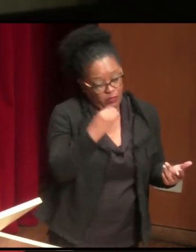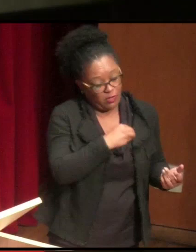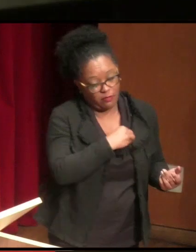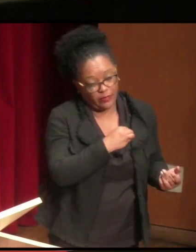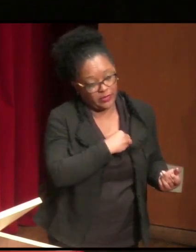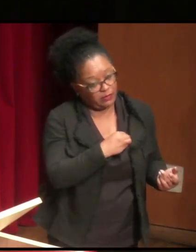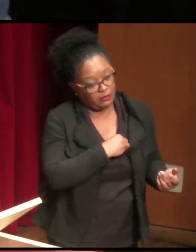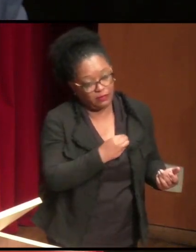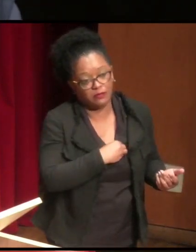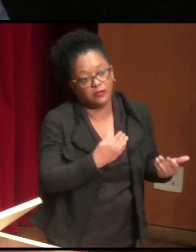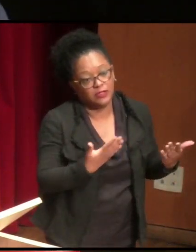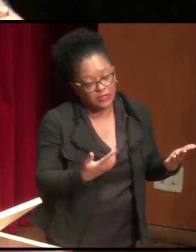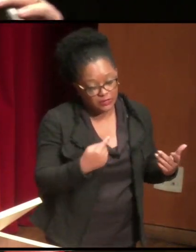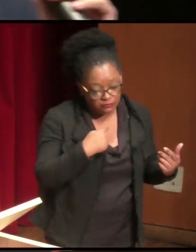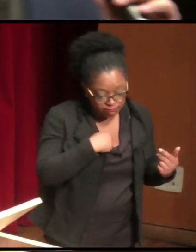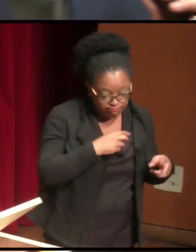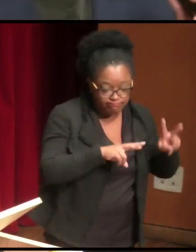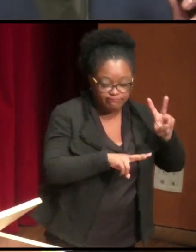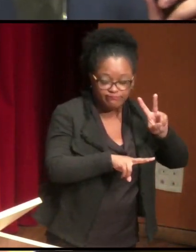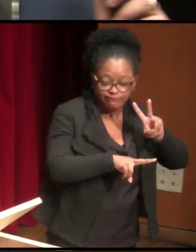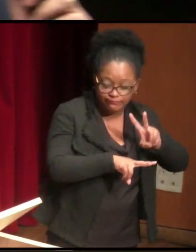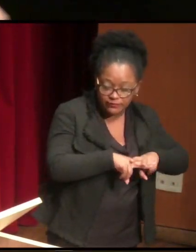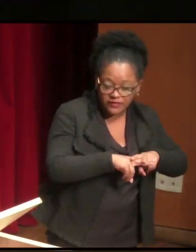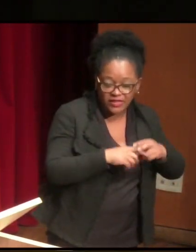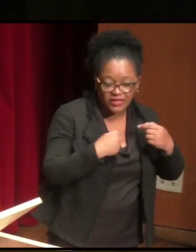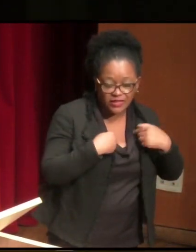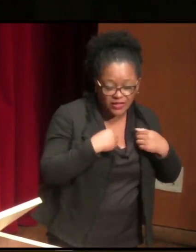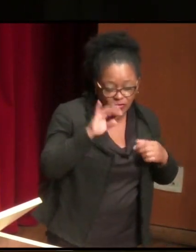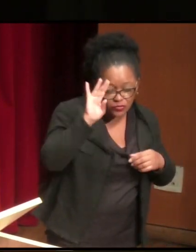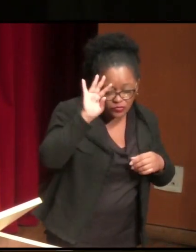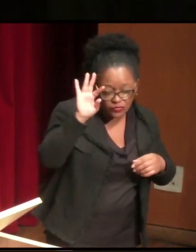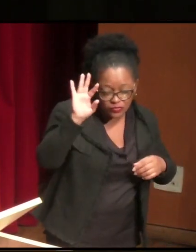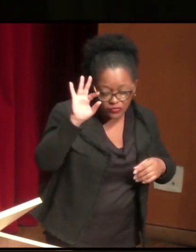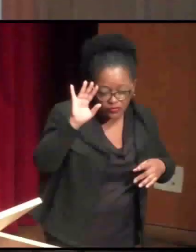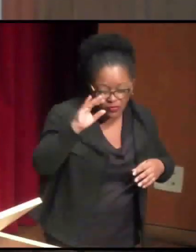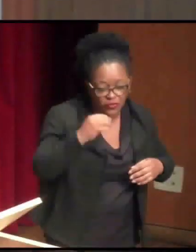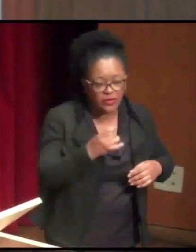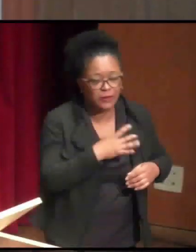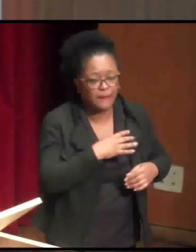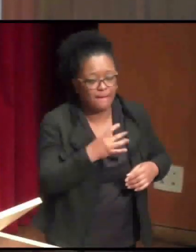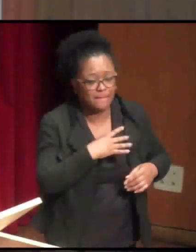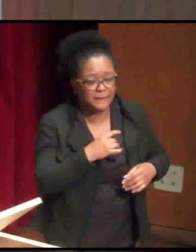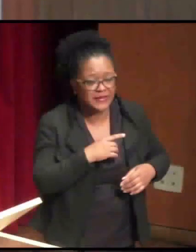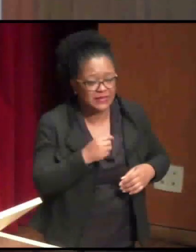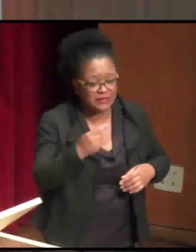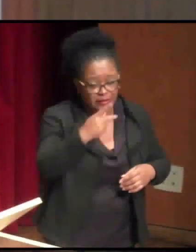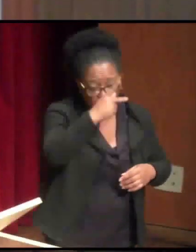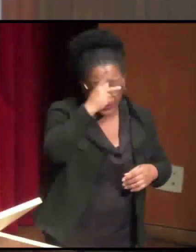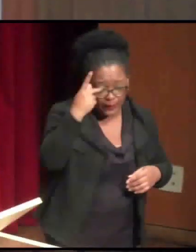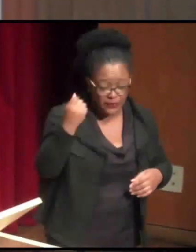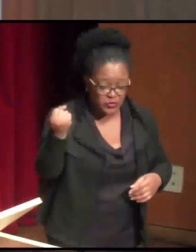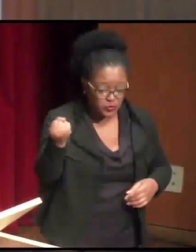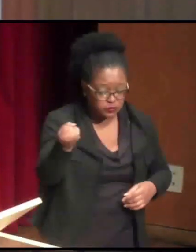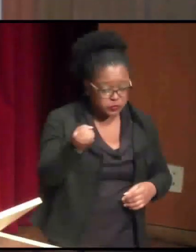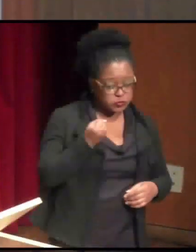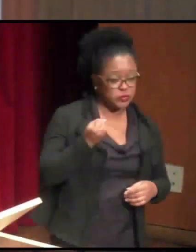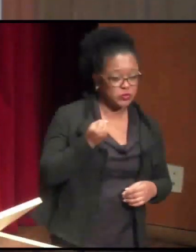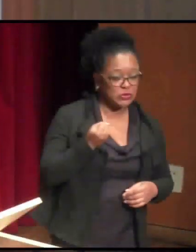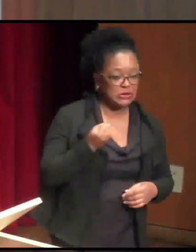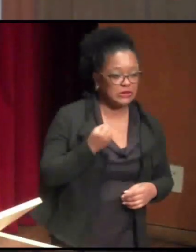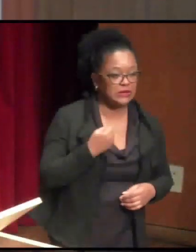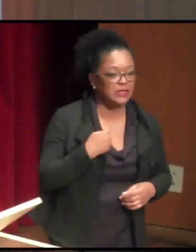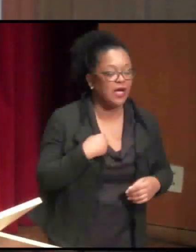pagando a conta com a sociedade, pastor, mas eu tenho um pesadelo aqui, que alguém vai entrar na minha cela, vai me dar uma facada, eu vou morrer, mas eu